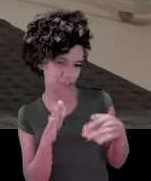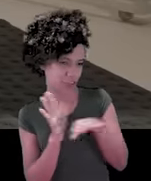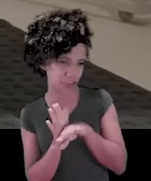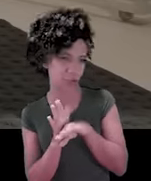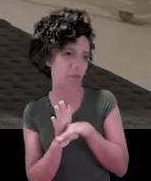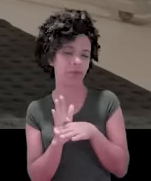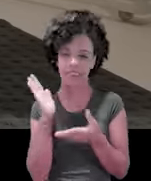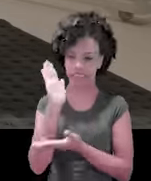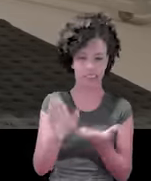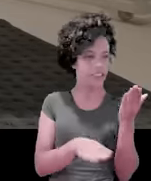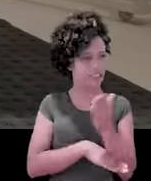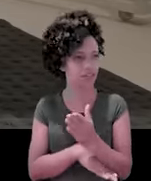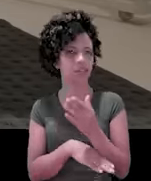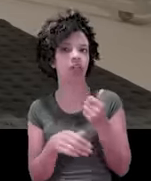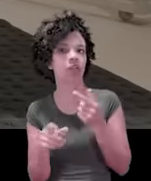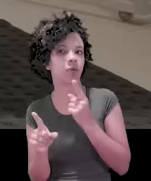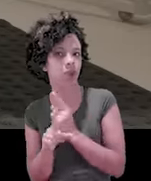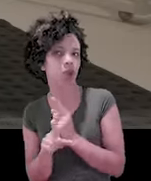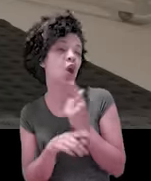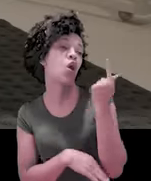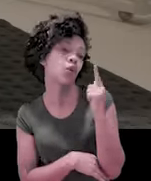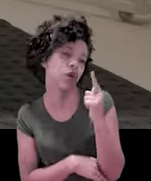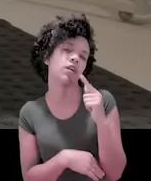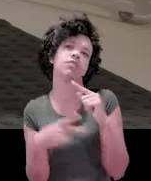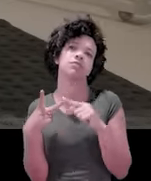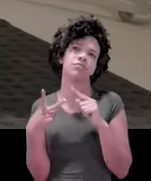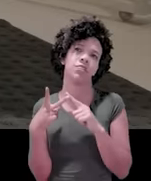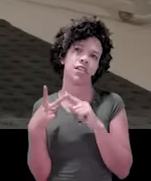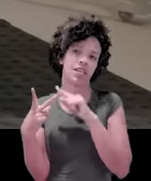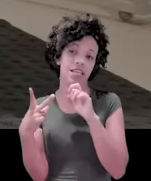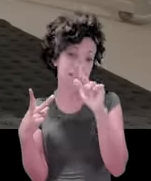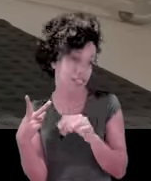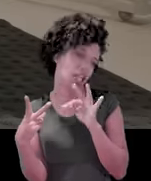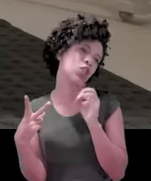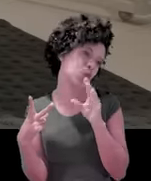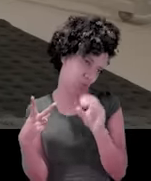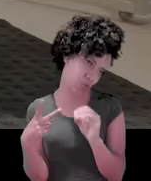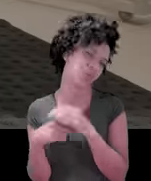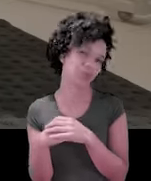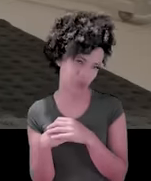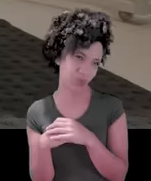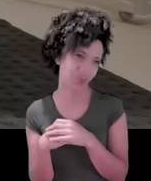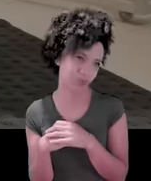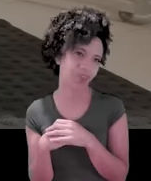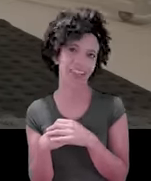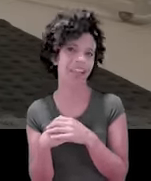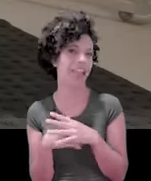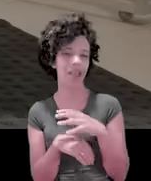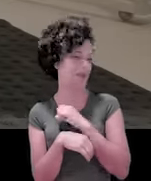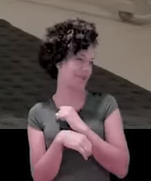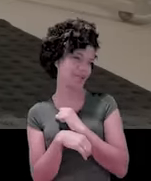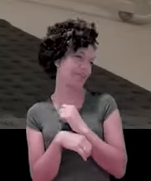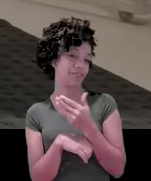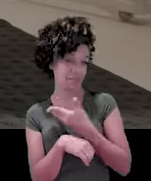sair de dentro da floresta lá o cara que encontrei lá o goiano o outro era o Zé toco eu disse sair dali ou eu me